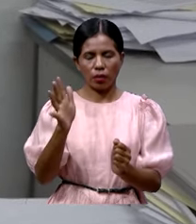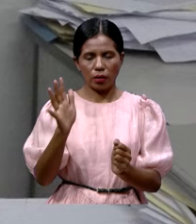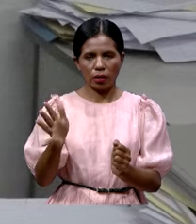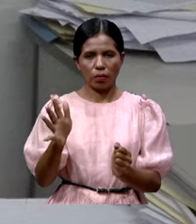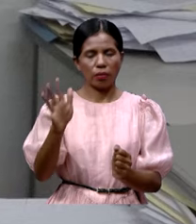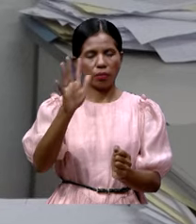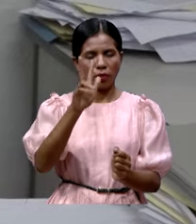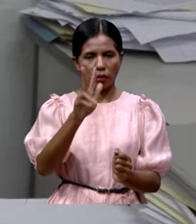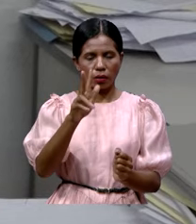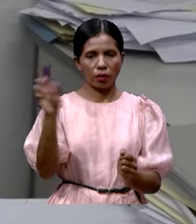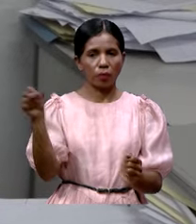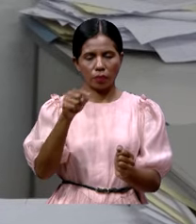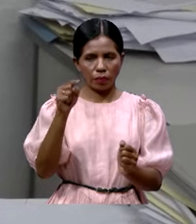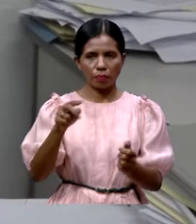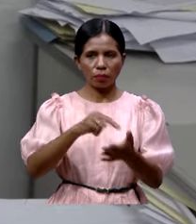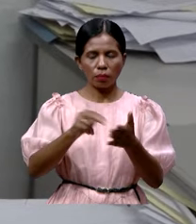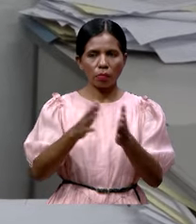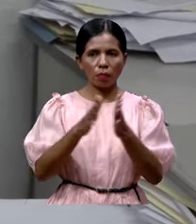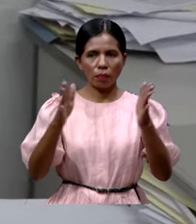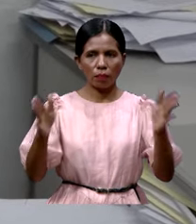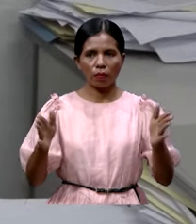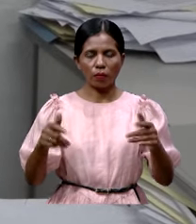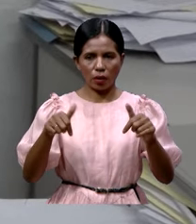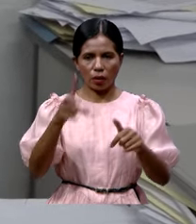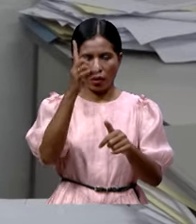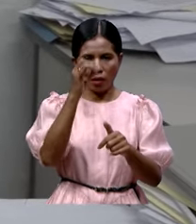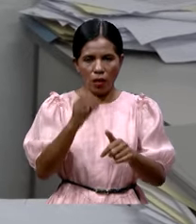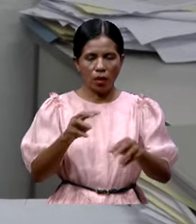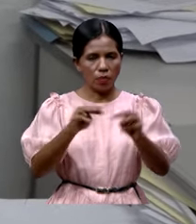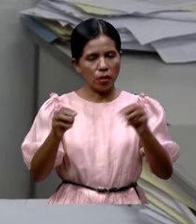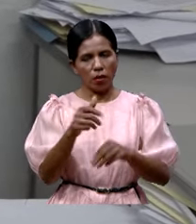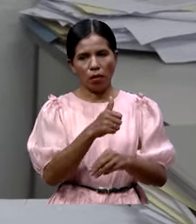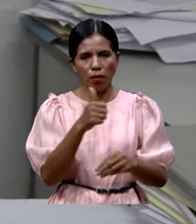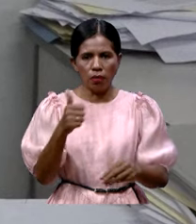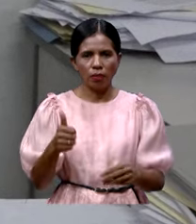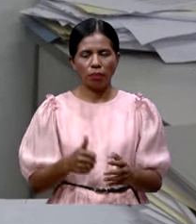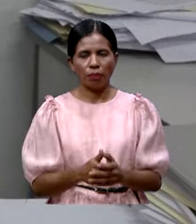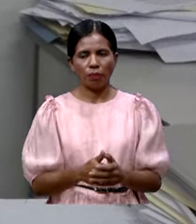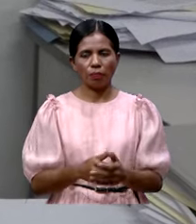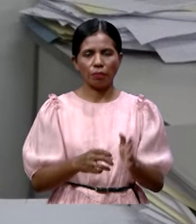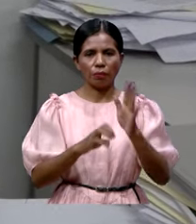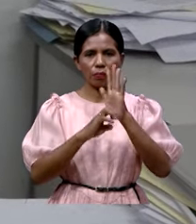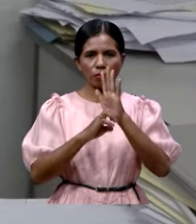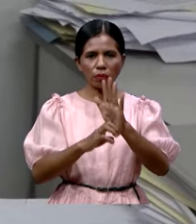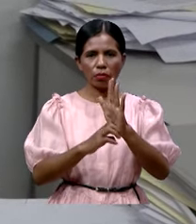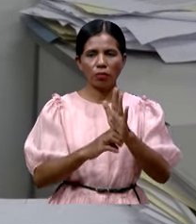53% dito. E número de votos quase acontece ali. Eh? Município Selo Selo, Paulo, por exemplo, ia